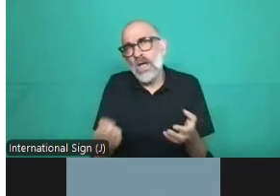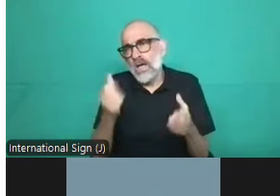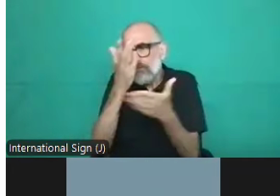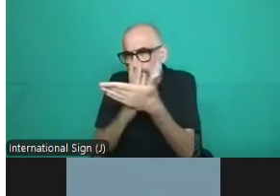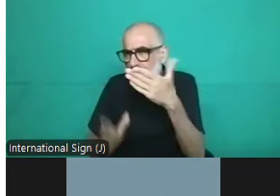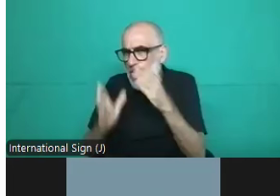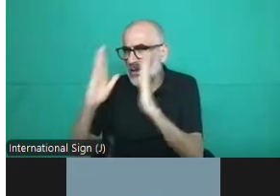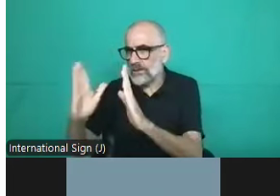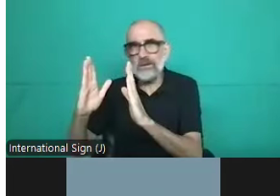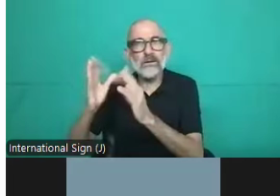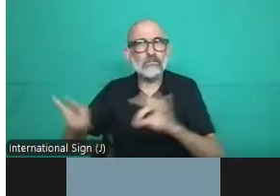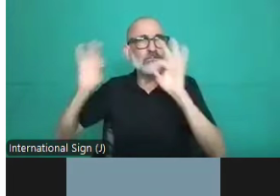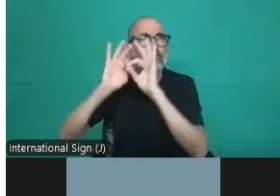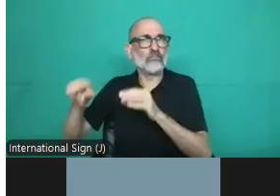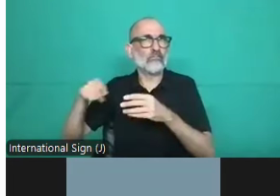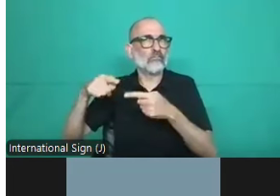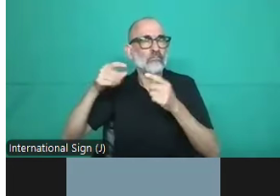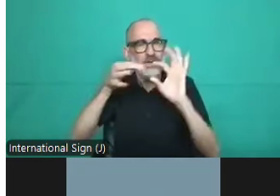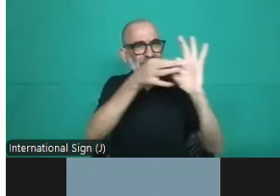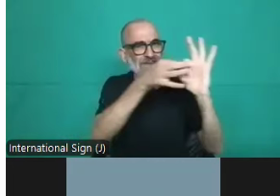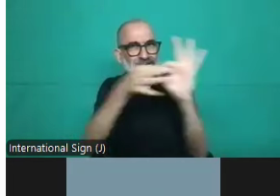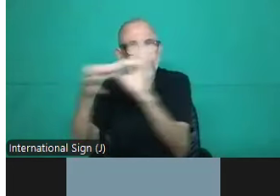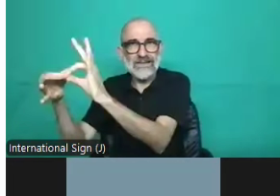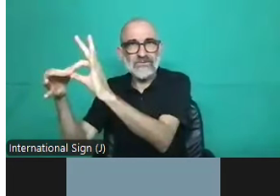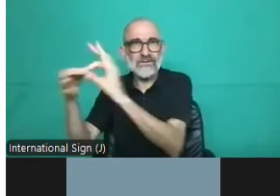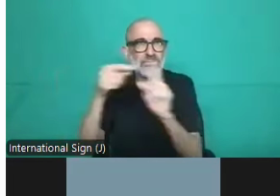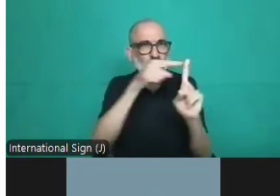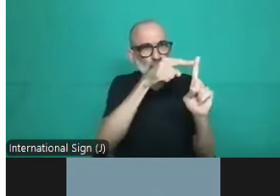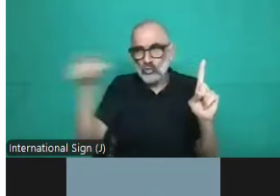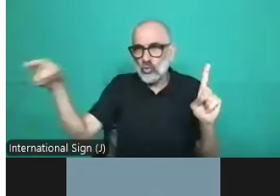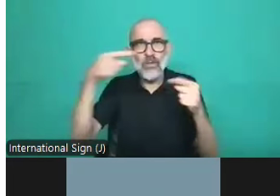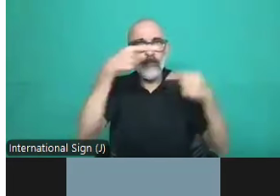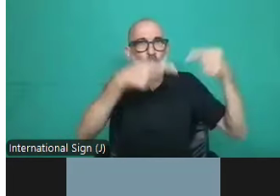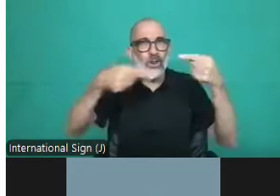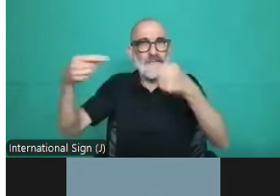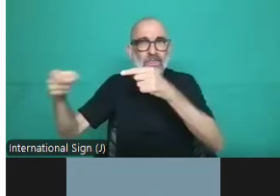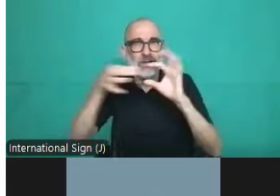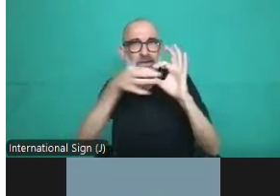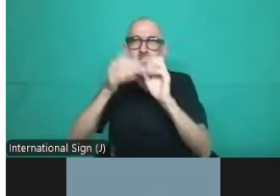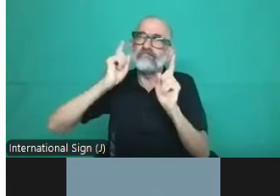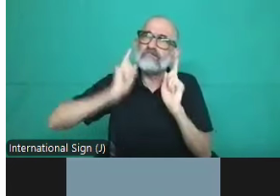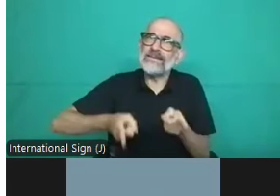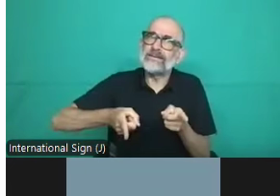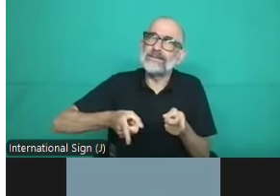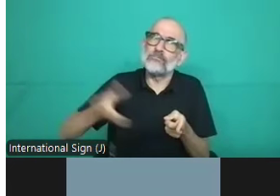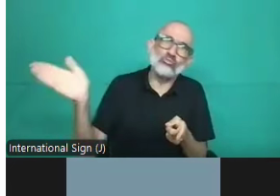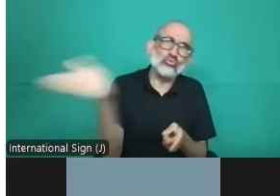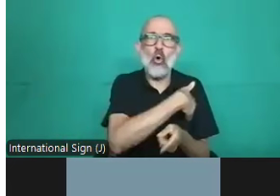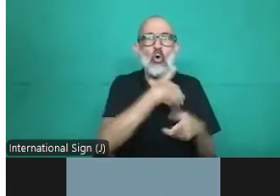Equador e também foram incluídos nas políticas de doenças não transmissíveis,